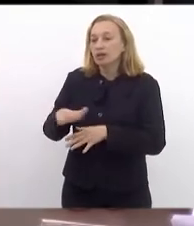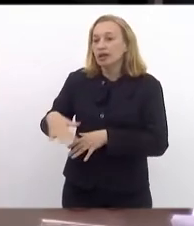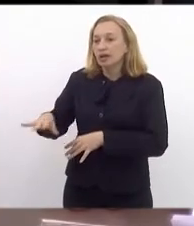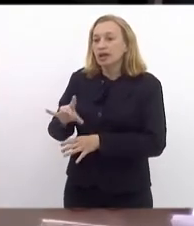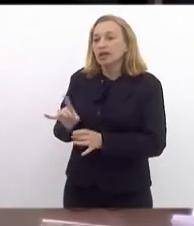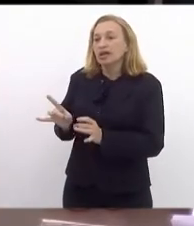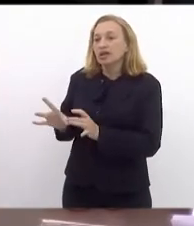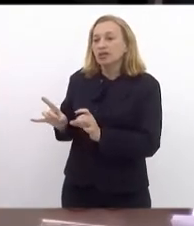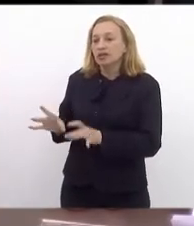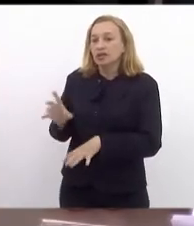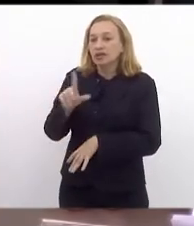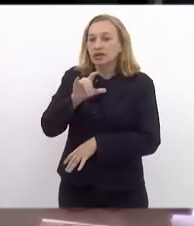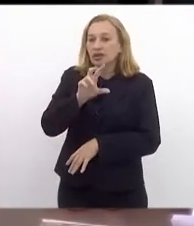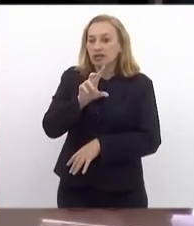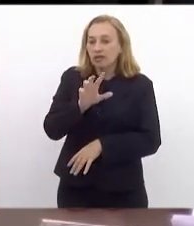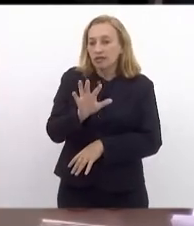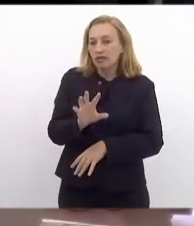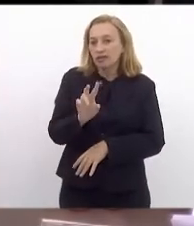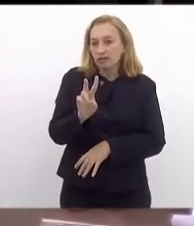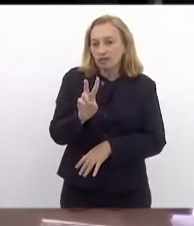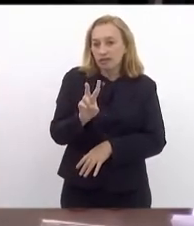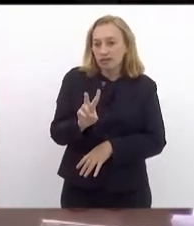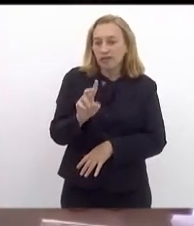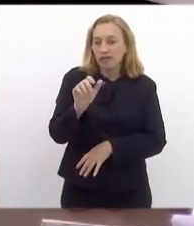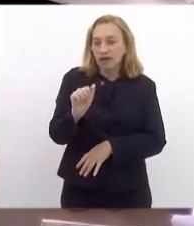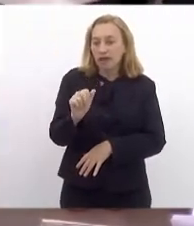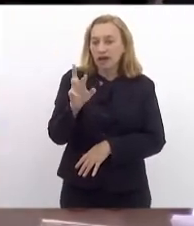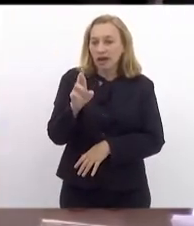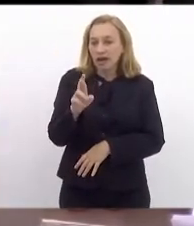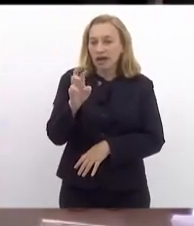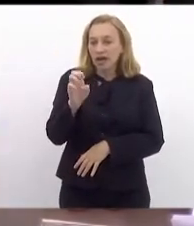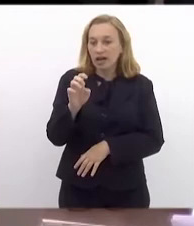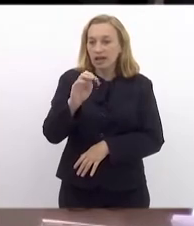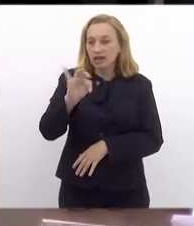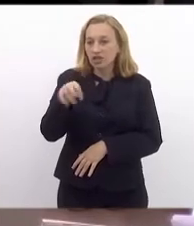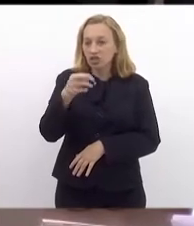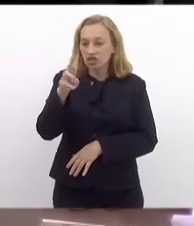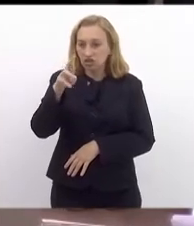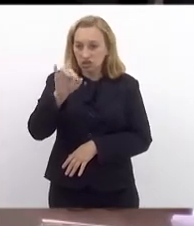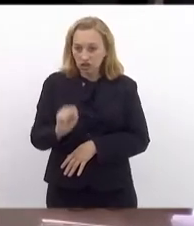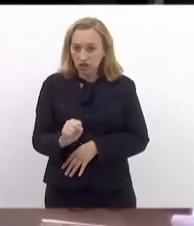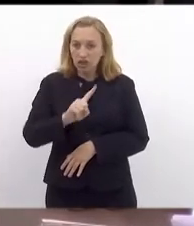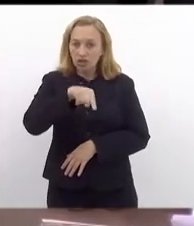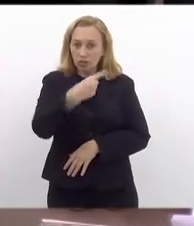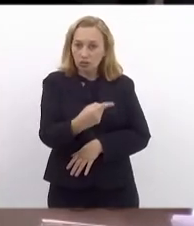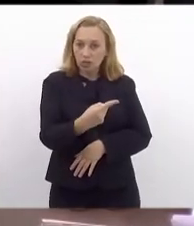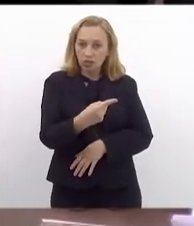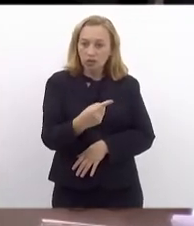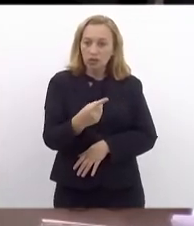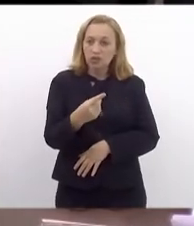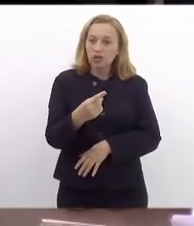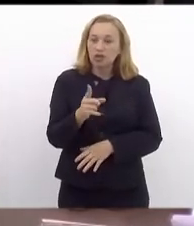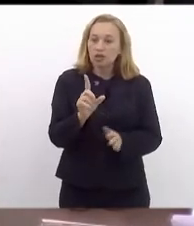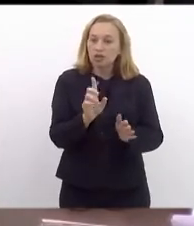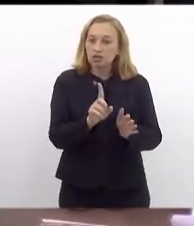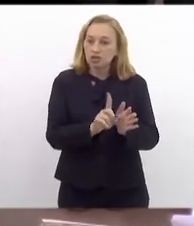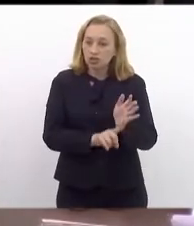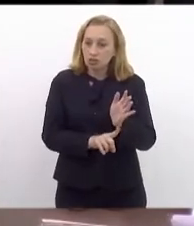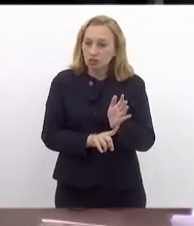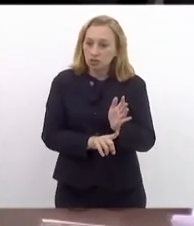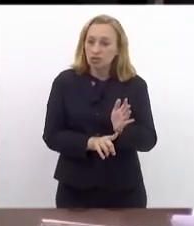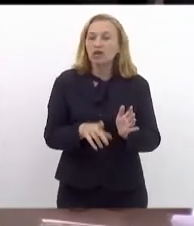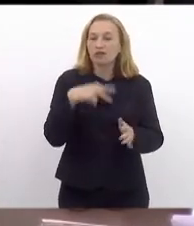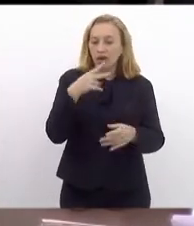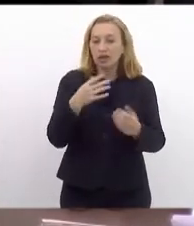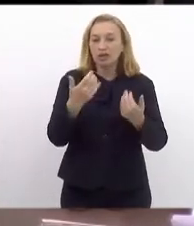varejista não só para loja de fábrica E aí por outro lado eu trago para os senhores A reflexão sobre a isonomia é a gente